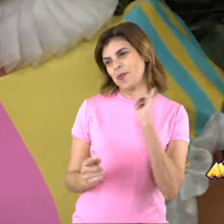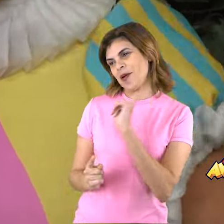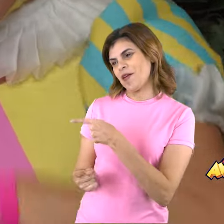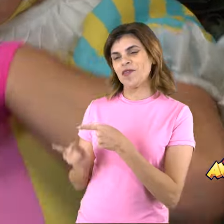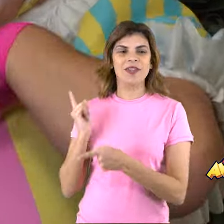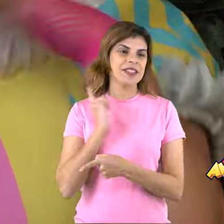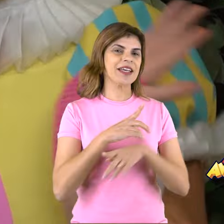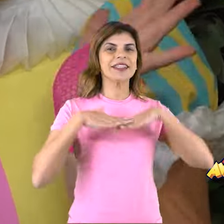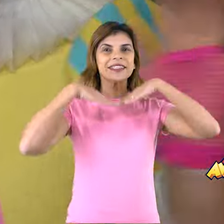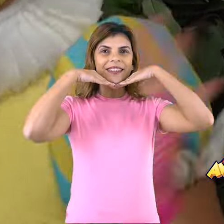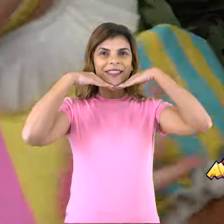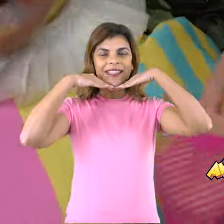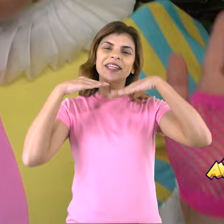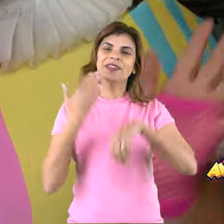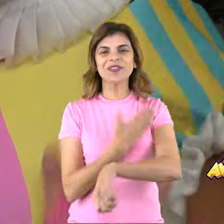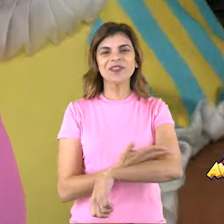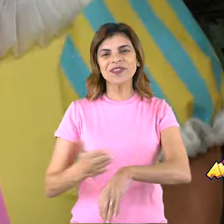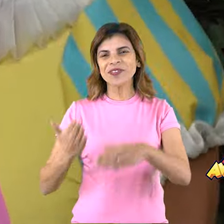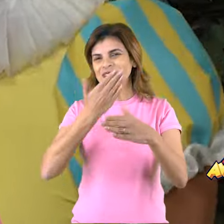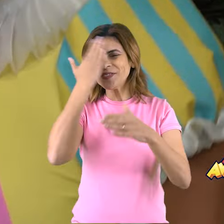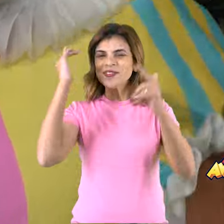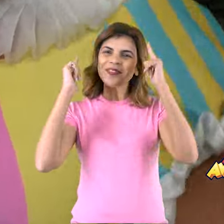e pro aventureiro branco